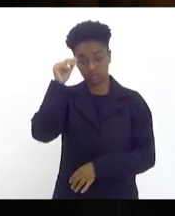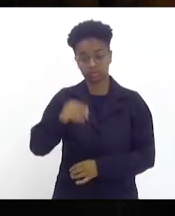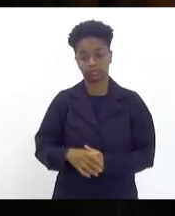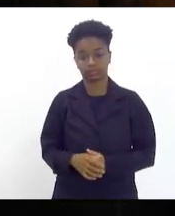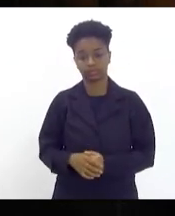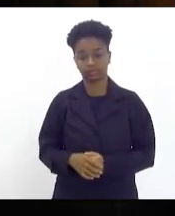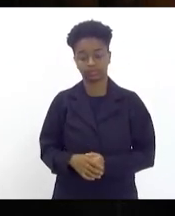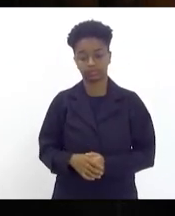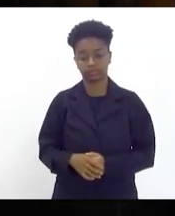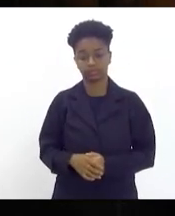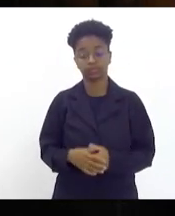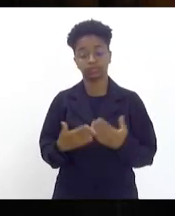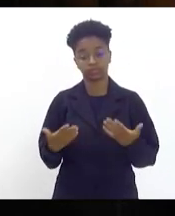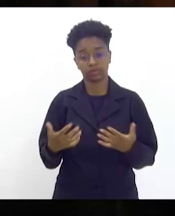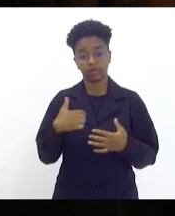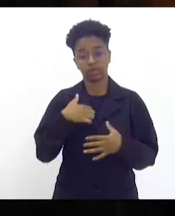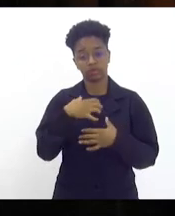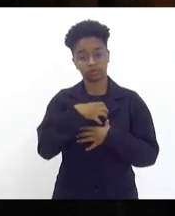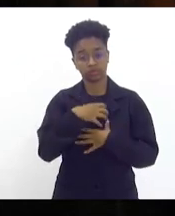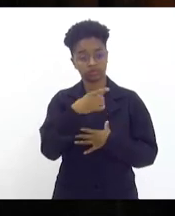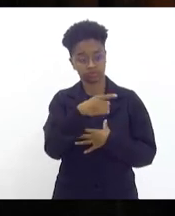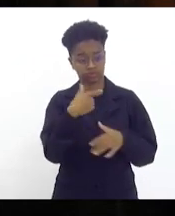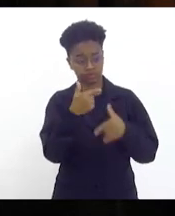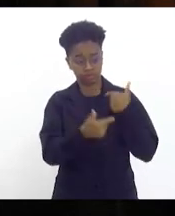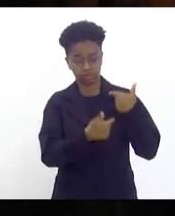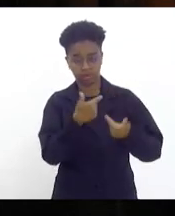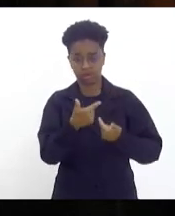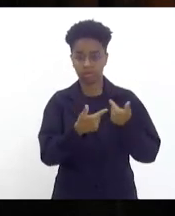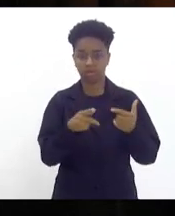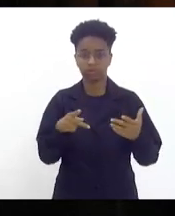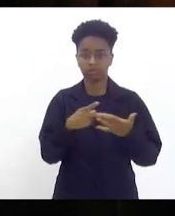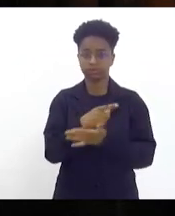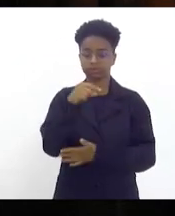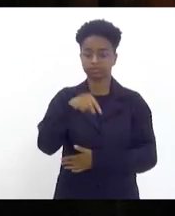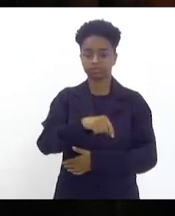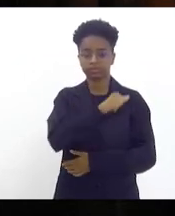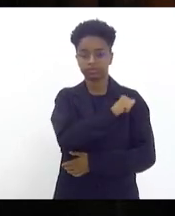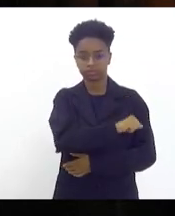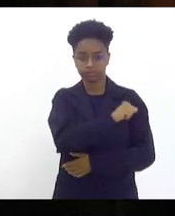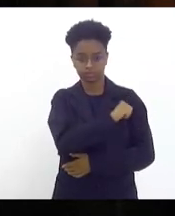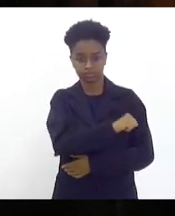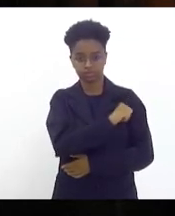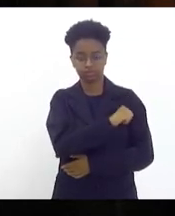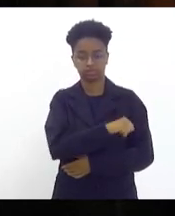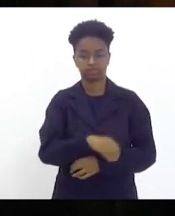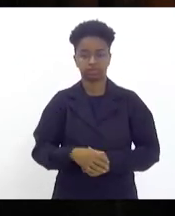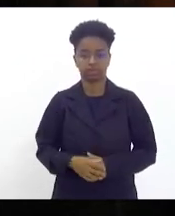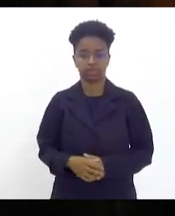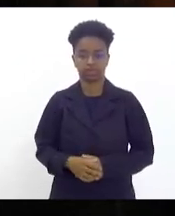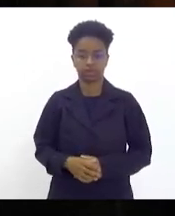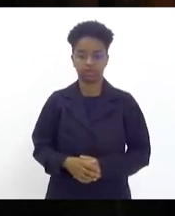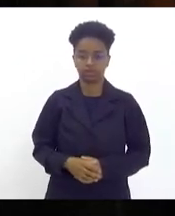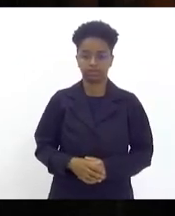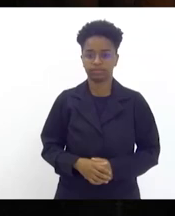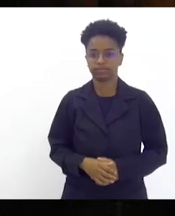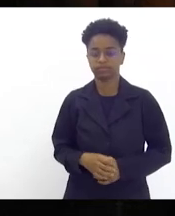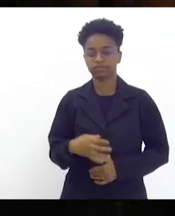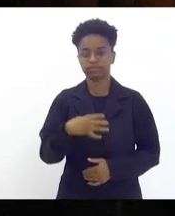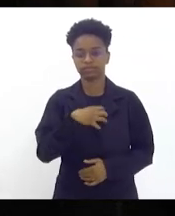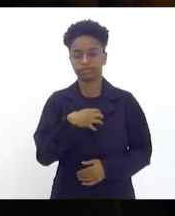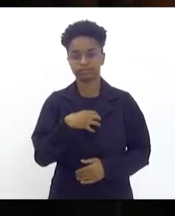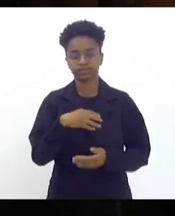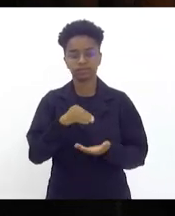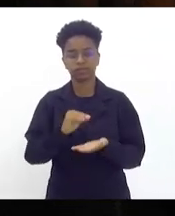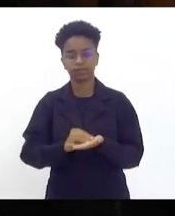não obstante ao trabalho que vossa excelência vem desenvolvendo para o estado do Rio de Janeiro secretária esquerdo sinto falta de